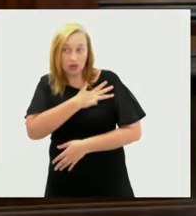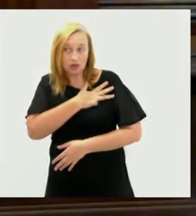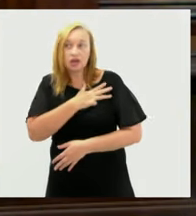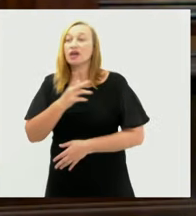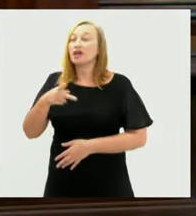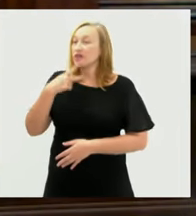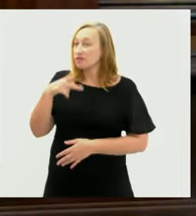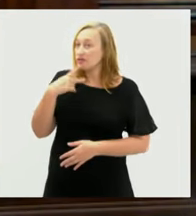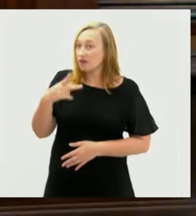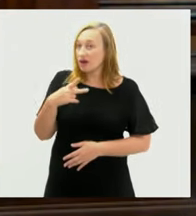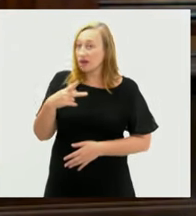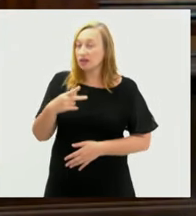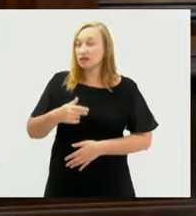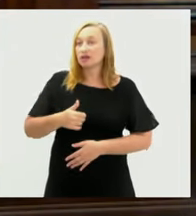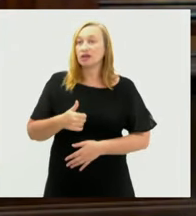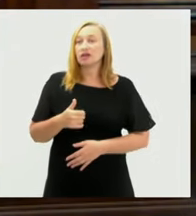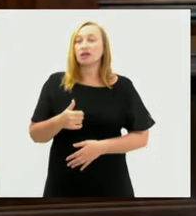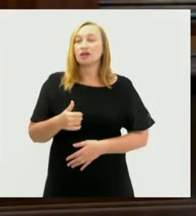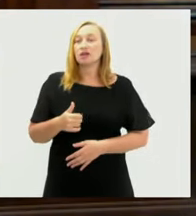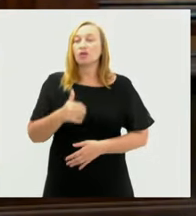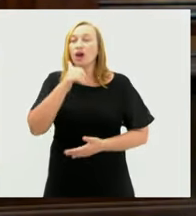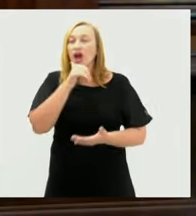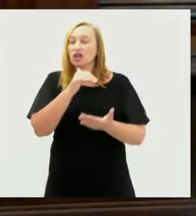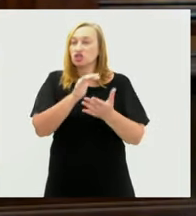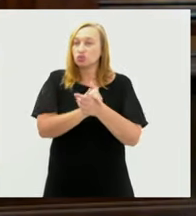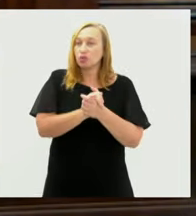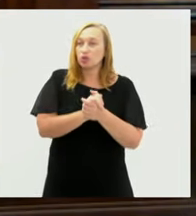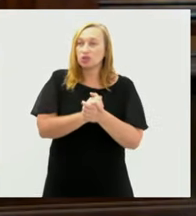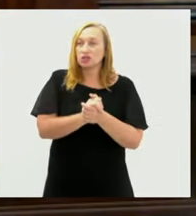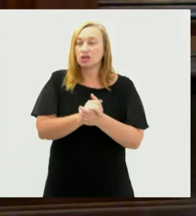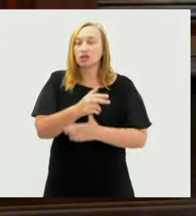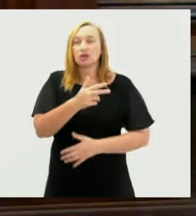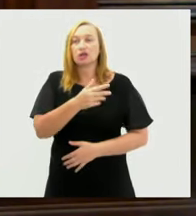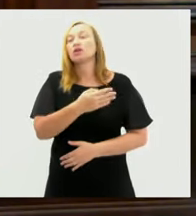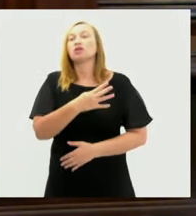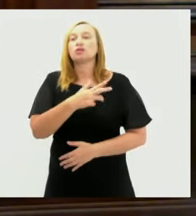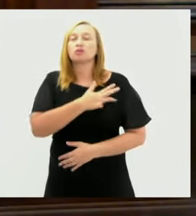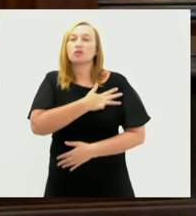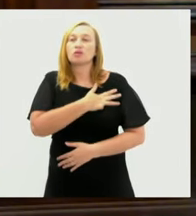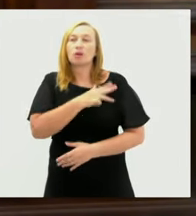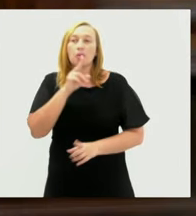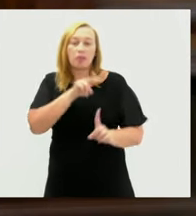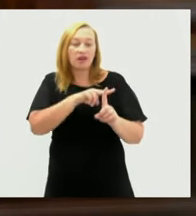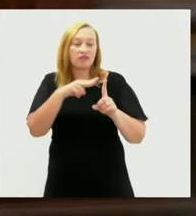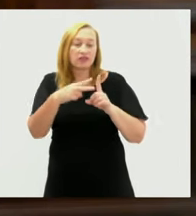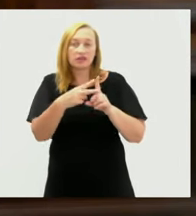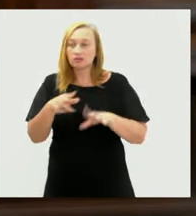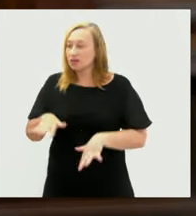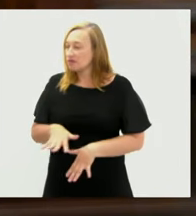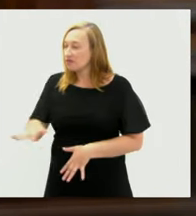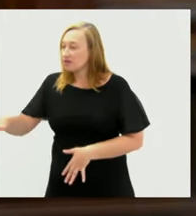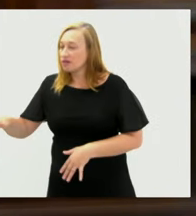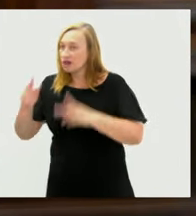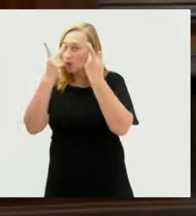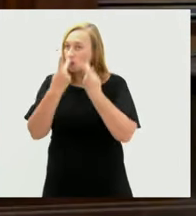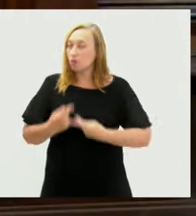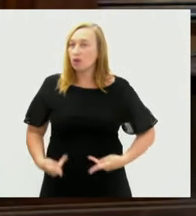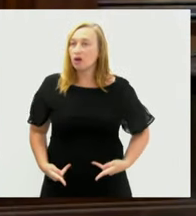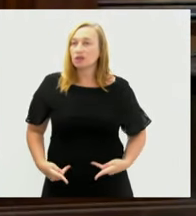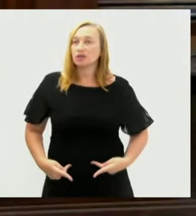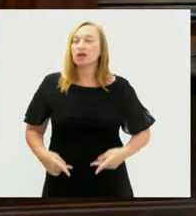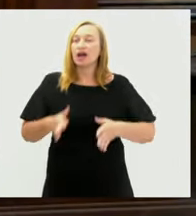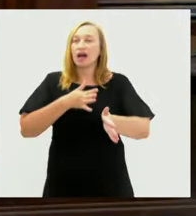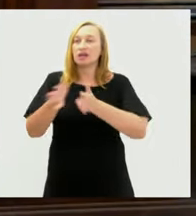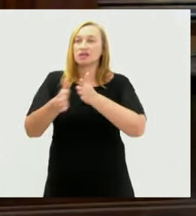sopra no ouvido da primeira-dama Janja, justamente para olhar a favela de uma maneira humanizada e que garanta acesso